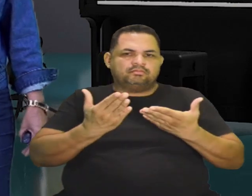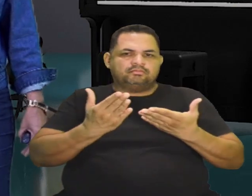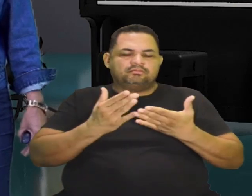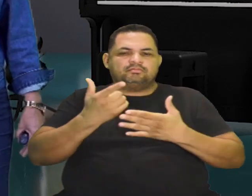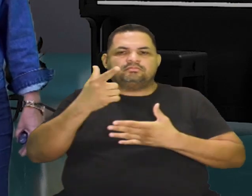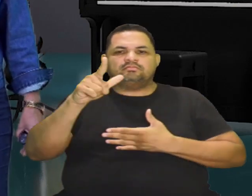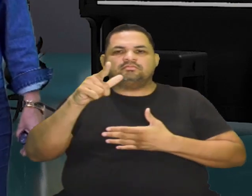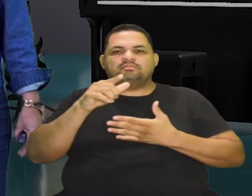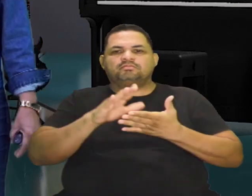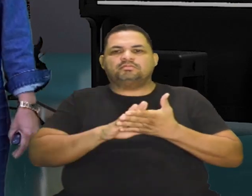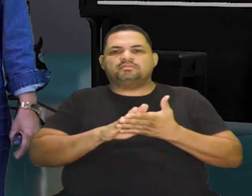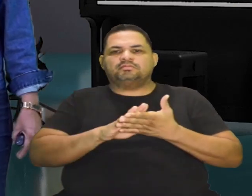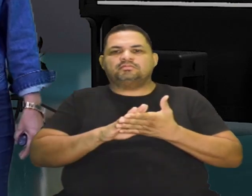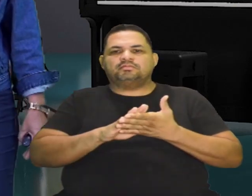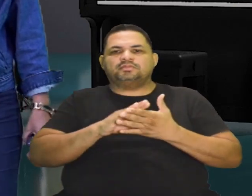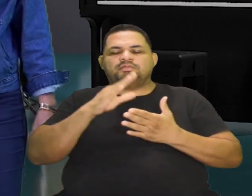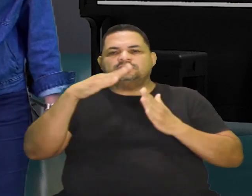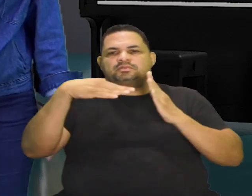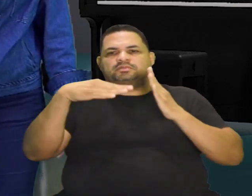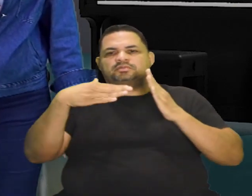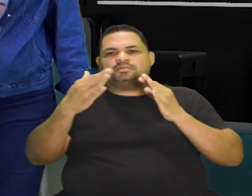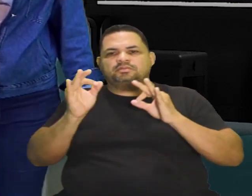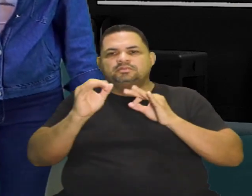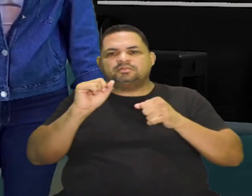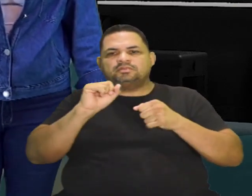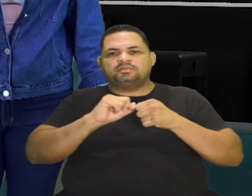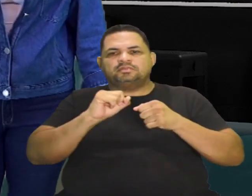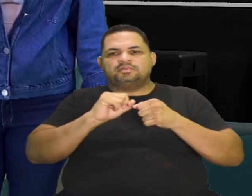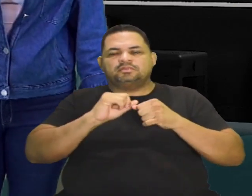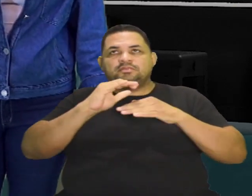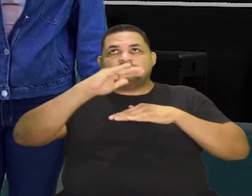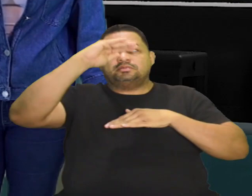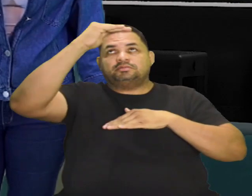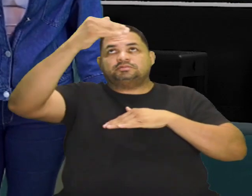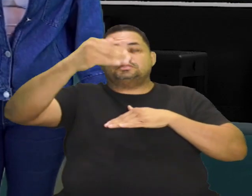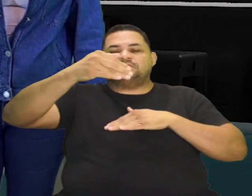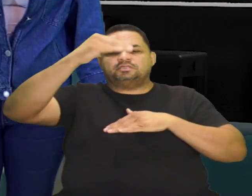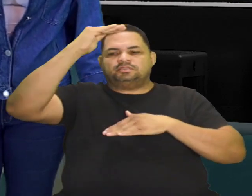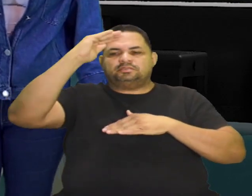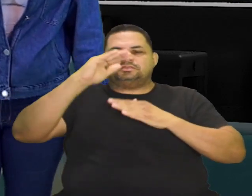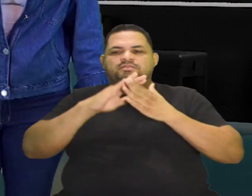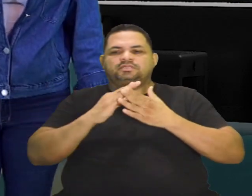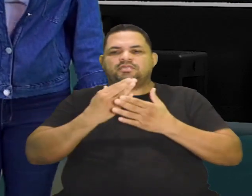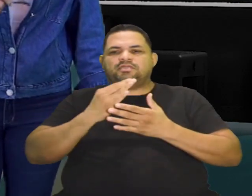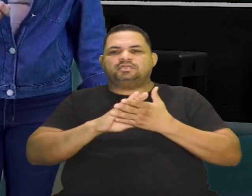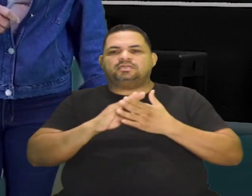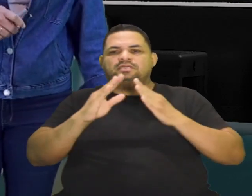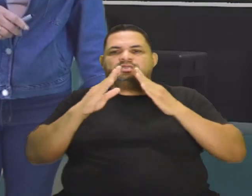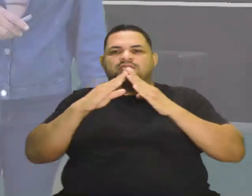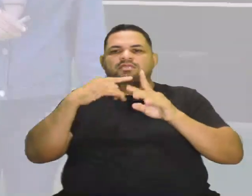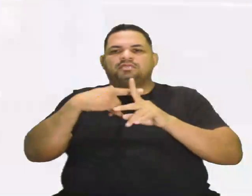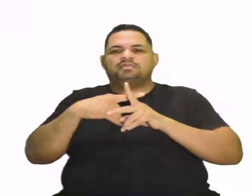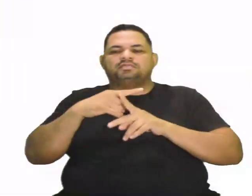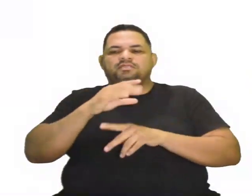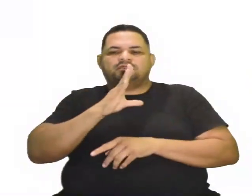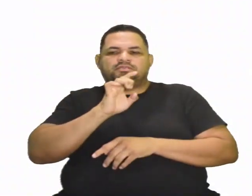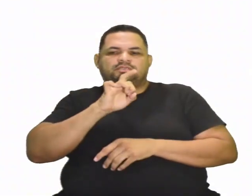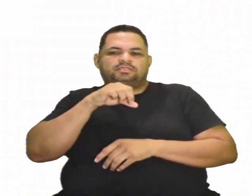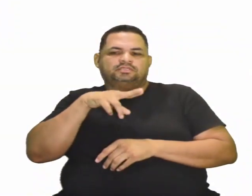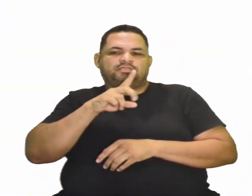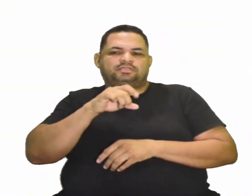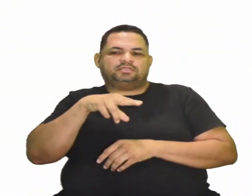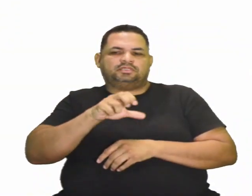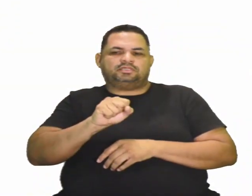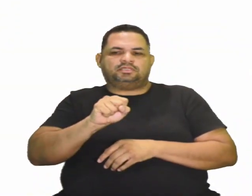outras partes, né, dessa pintura aí, feita no teto da Capela Sistina. Vamos para a tela, vamos à